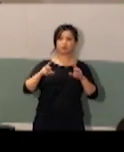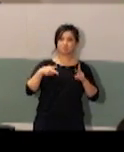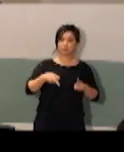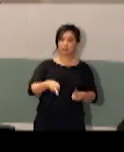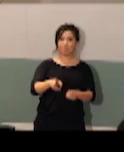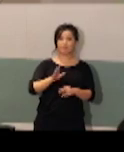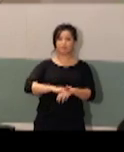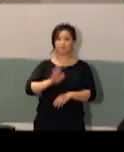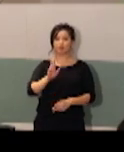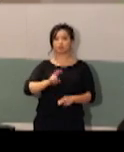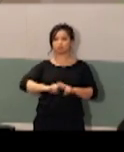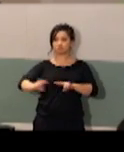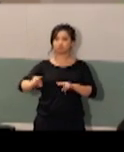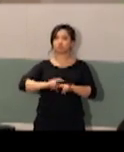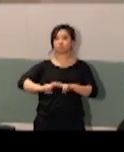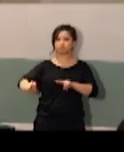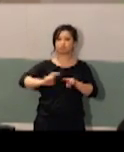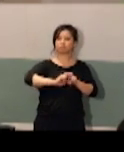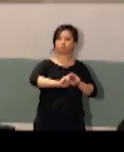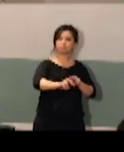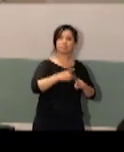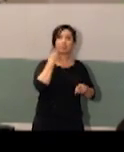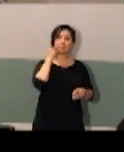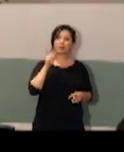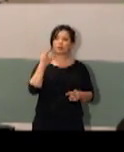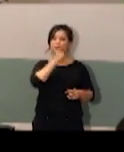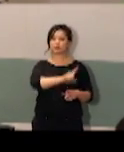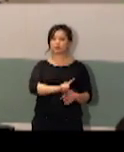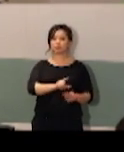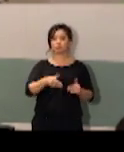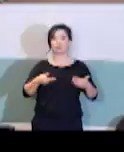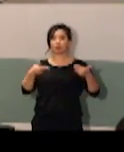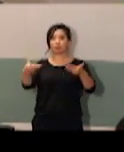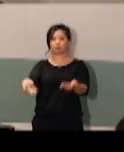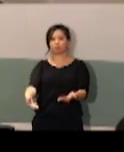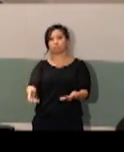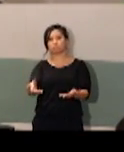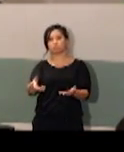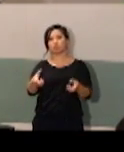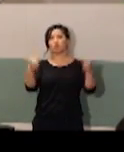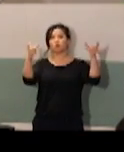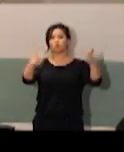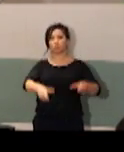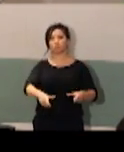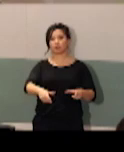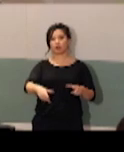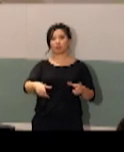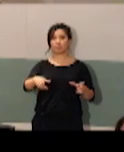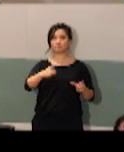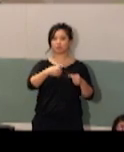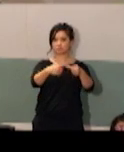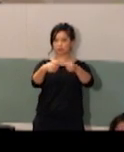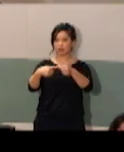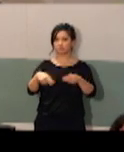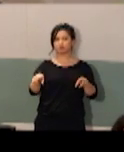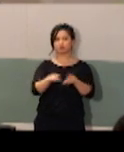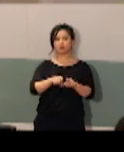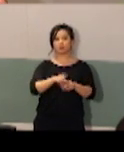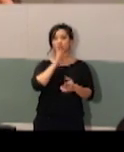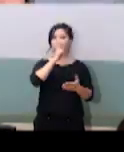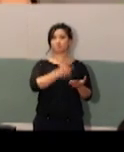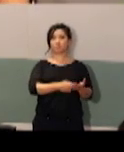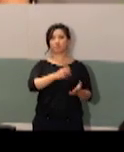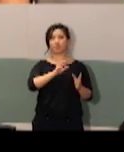fazer com dignidade o atendimento de uma das principais reivindicações da nossa população e